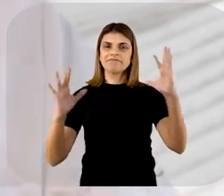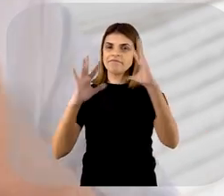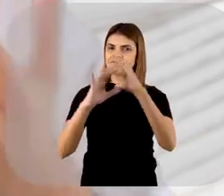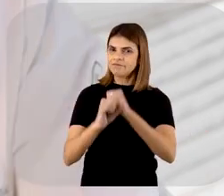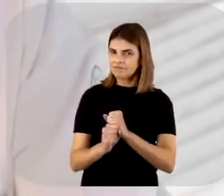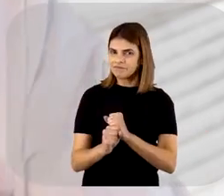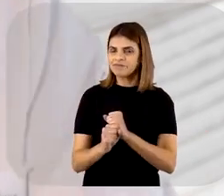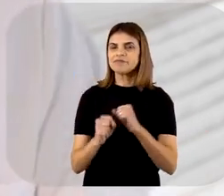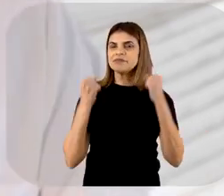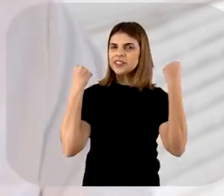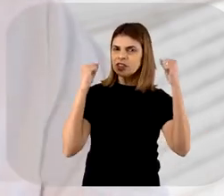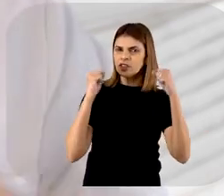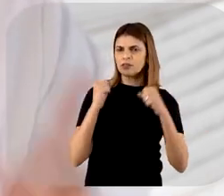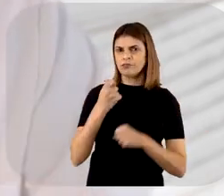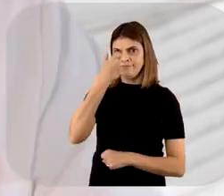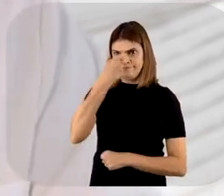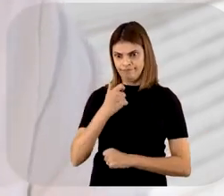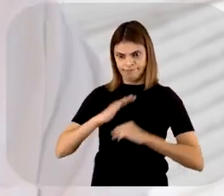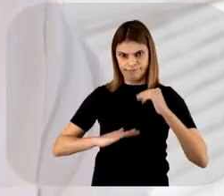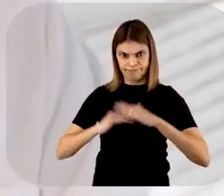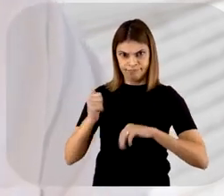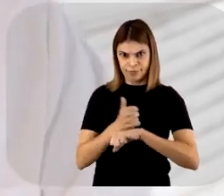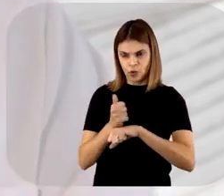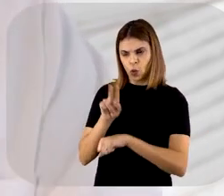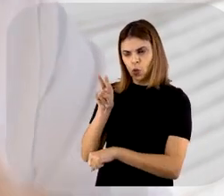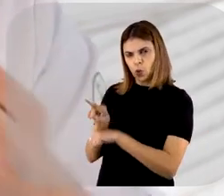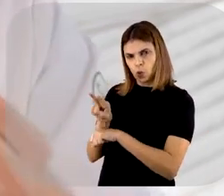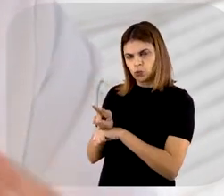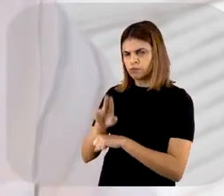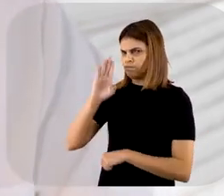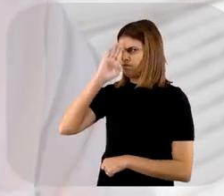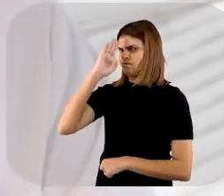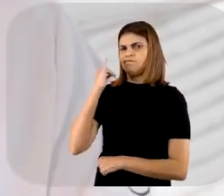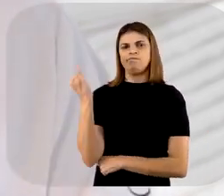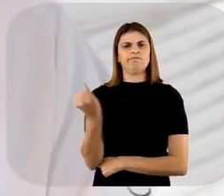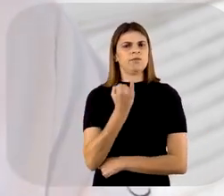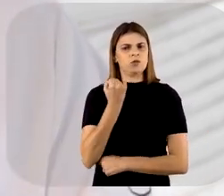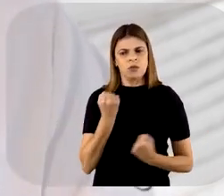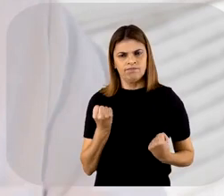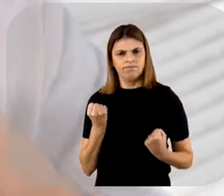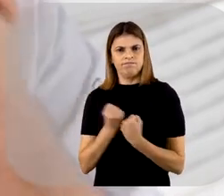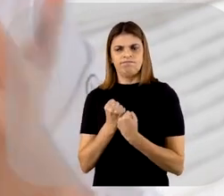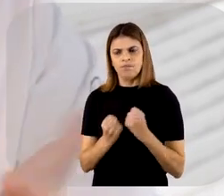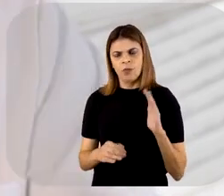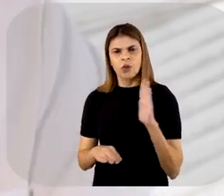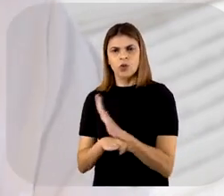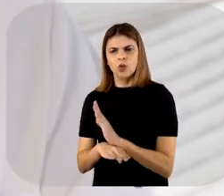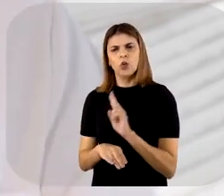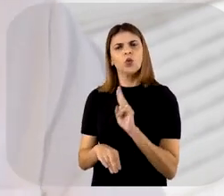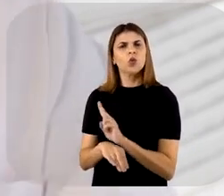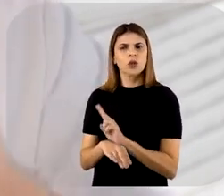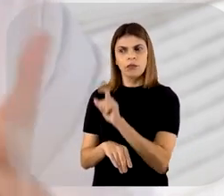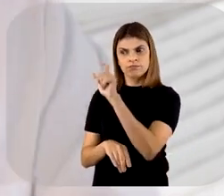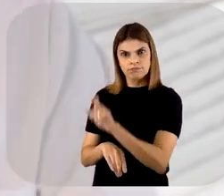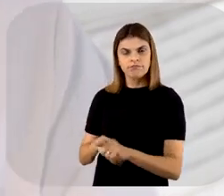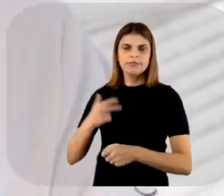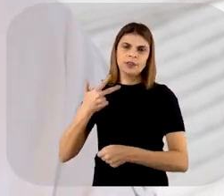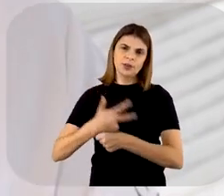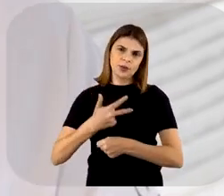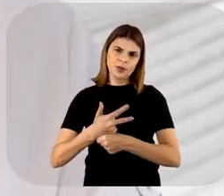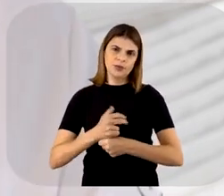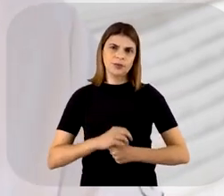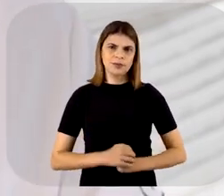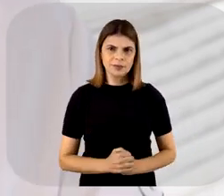finalizando, você cuidador, você cuidadora, são extremamente importantes no cuidado dessa pessoa